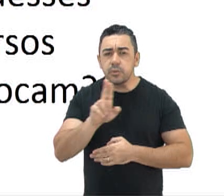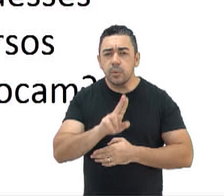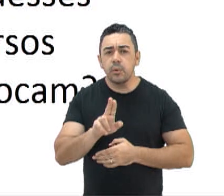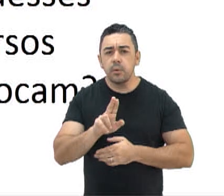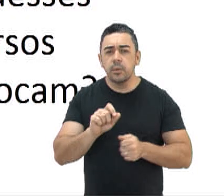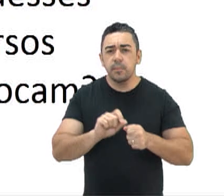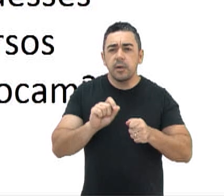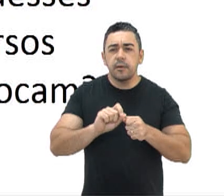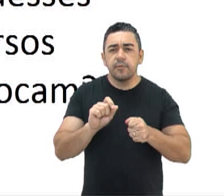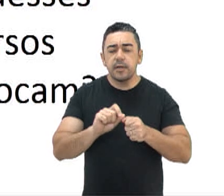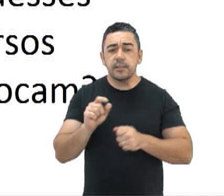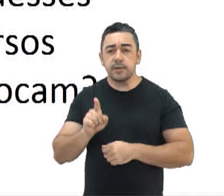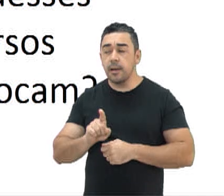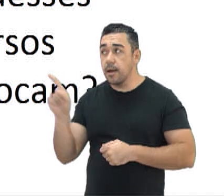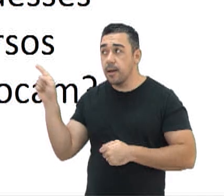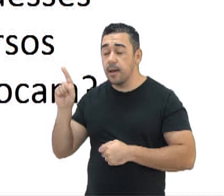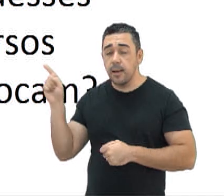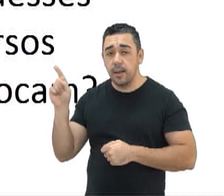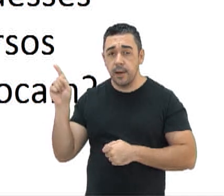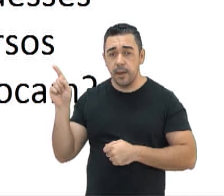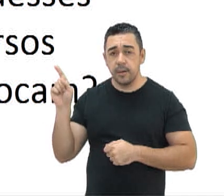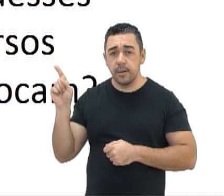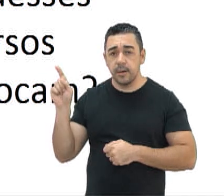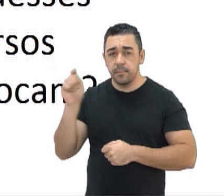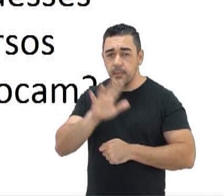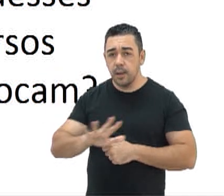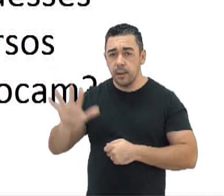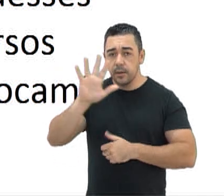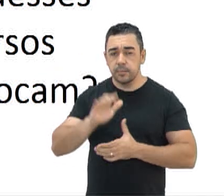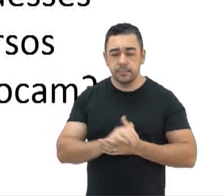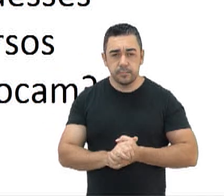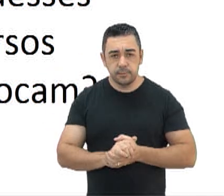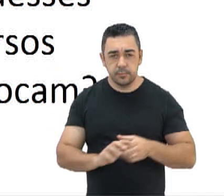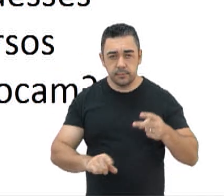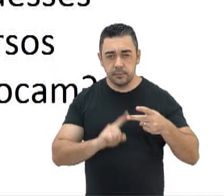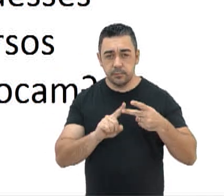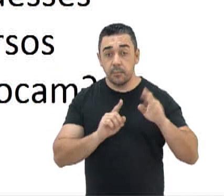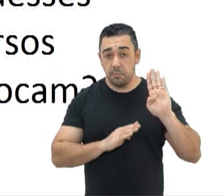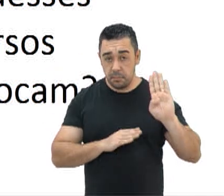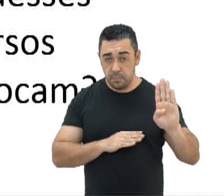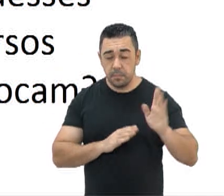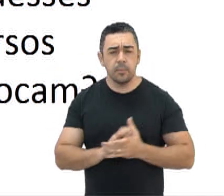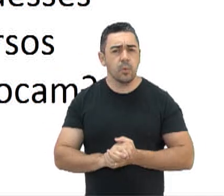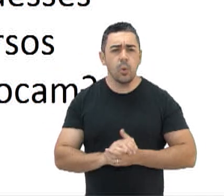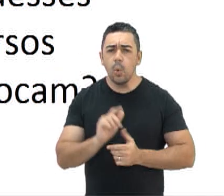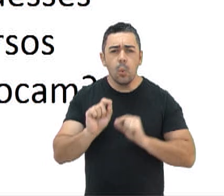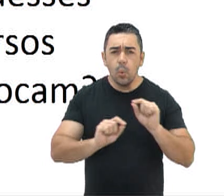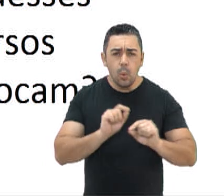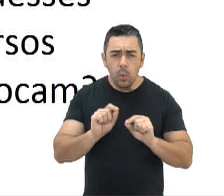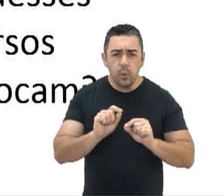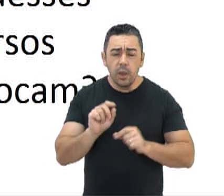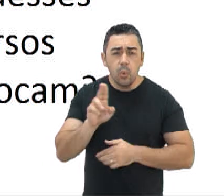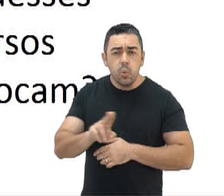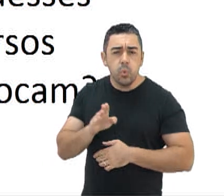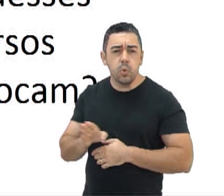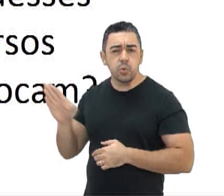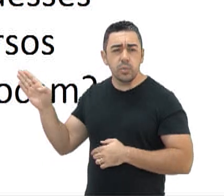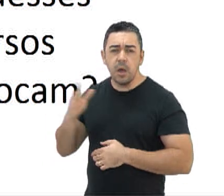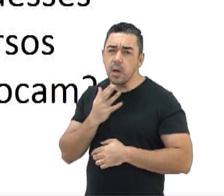a construção dessa paisagem? E a segunda questão, que efeitos o uso